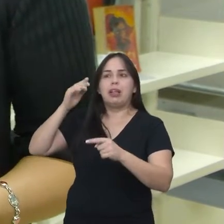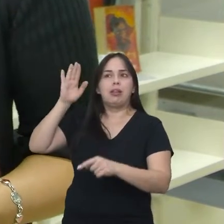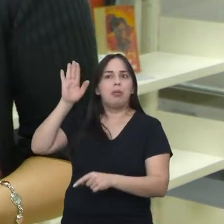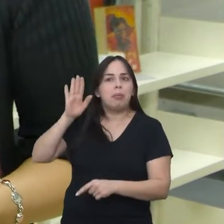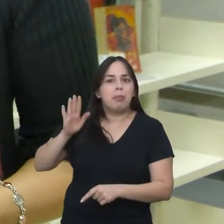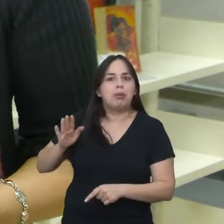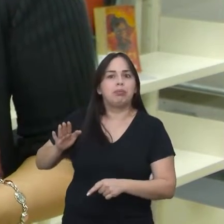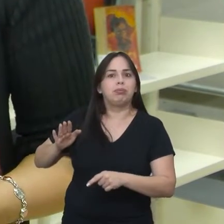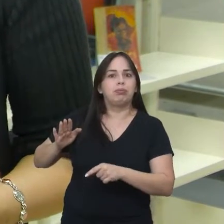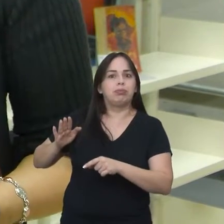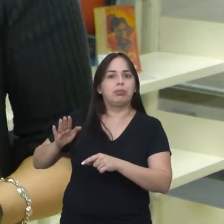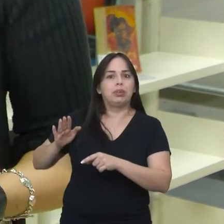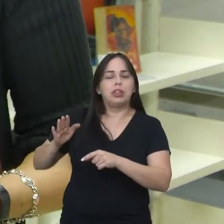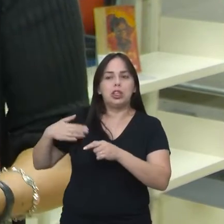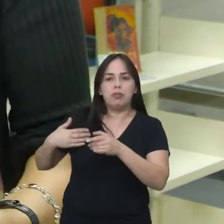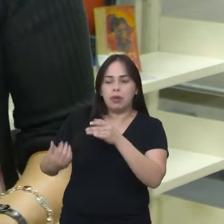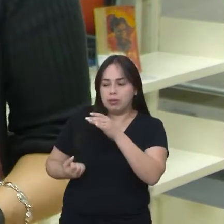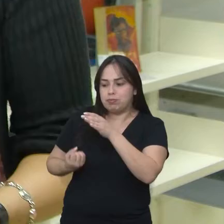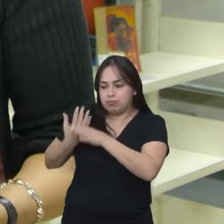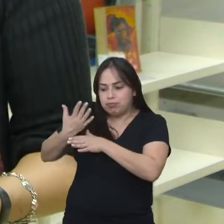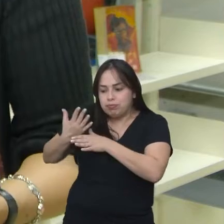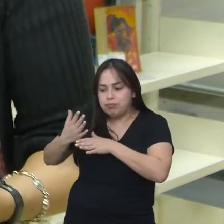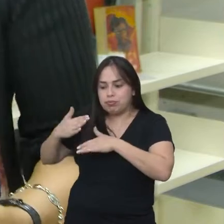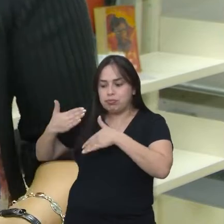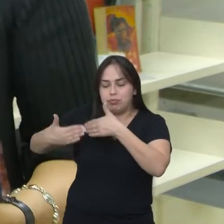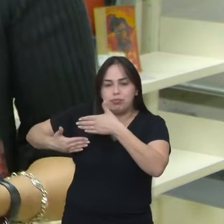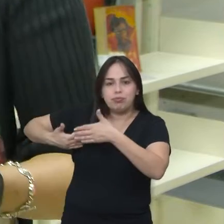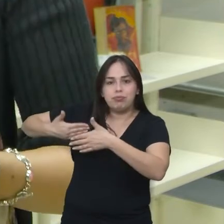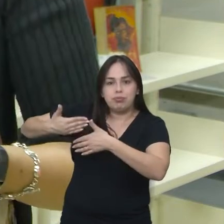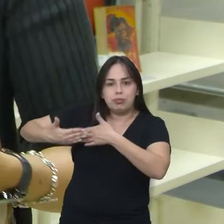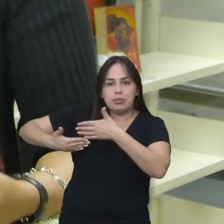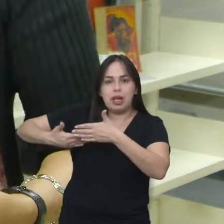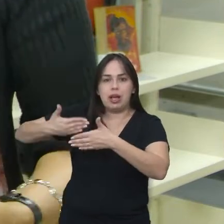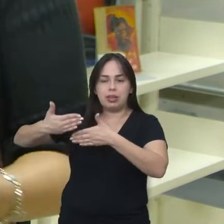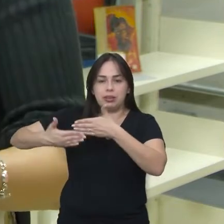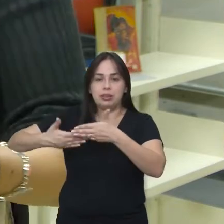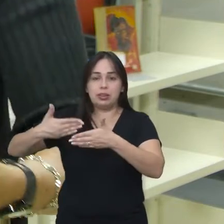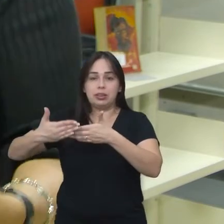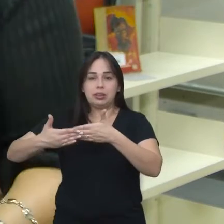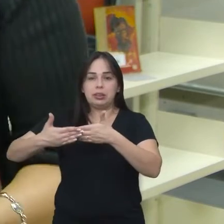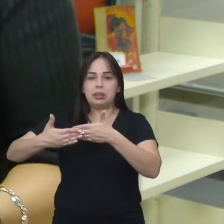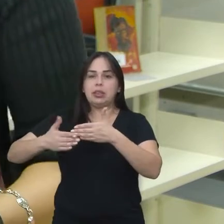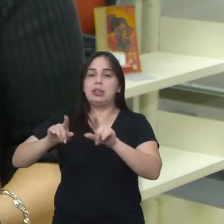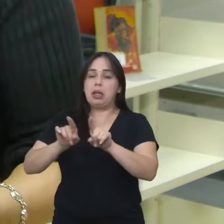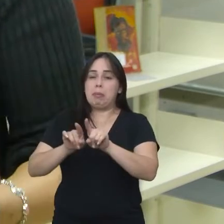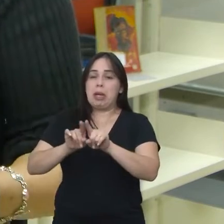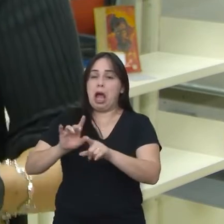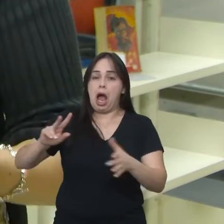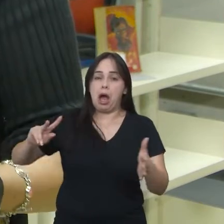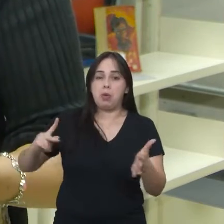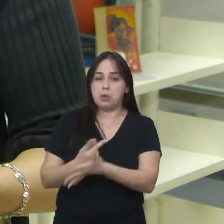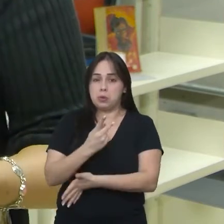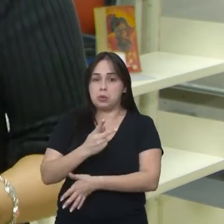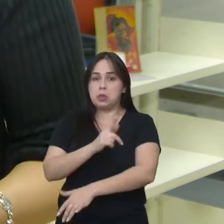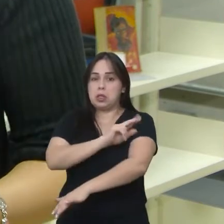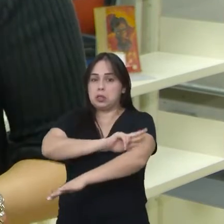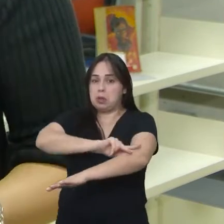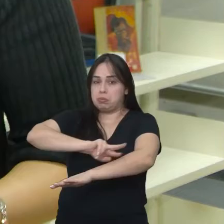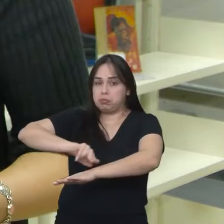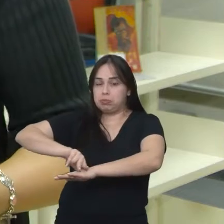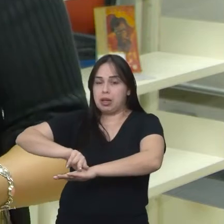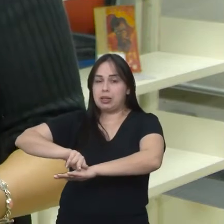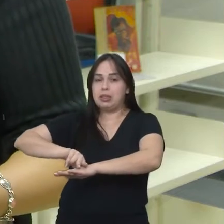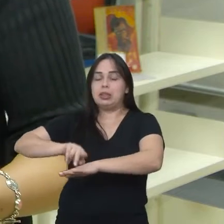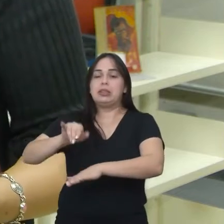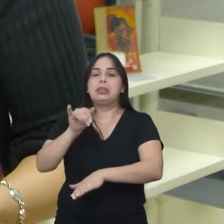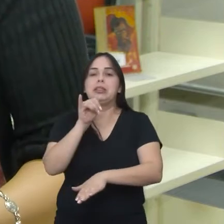da sociedade brasileira, que, né, enfim, foi formada através ou por meio aí de um racismo estrutural, ou